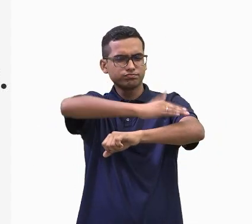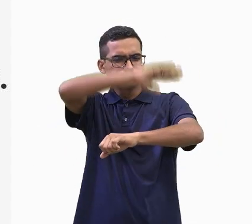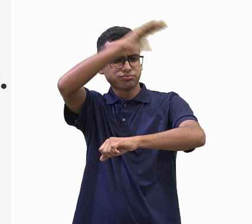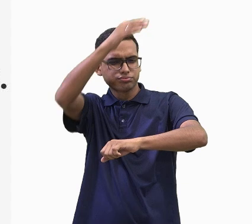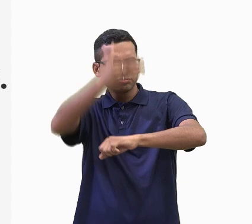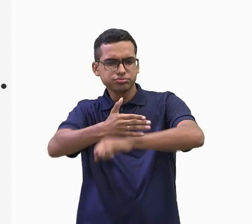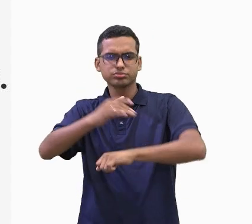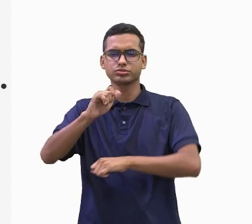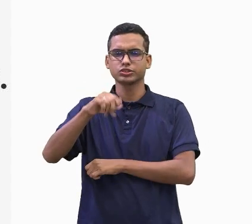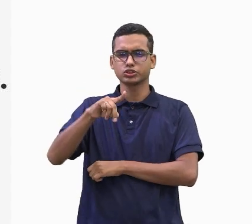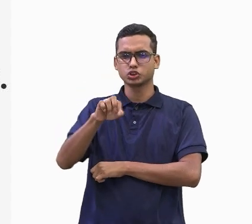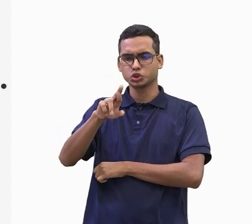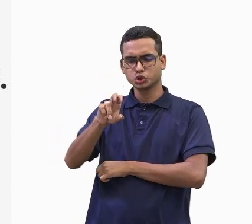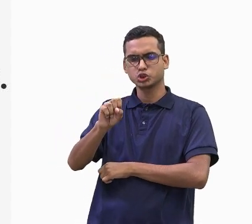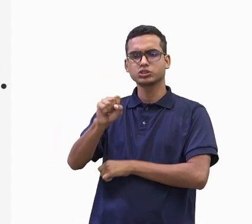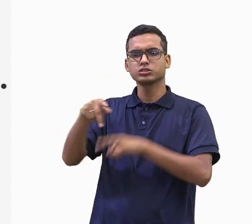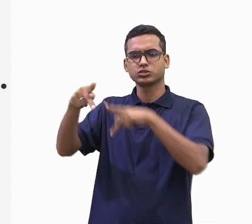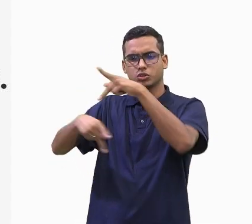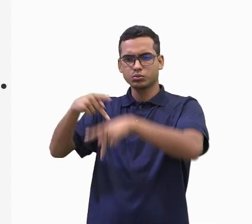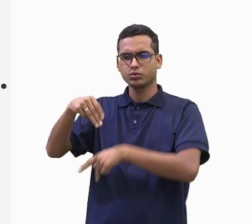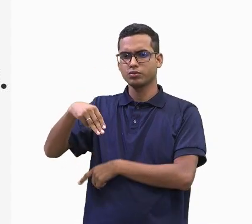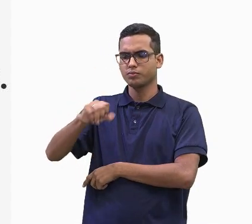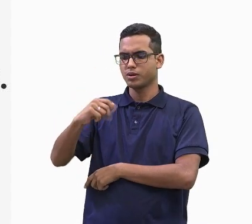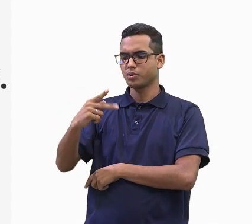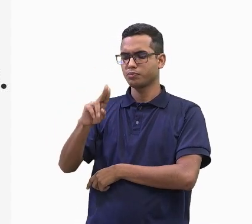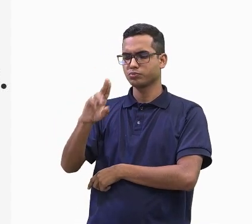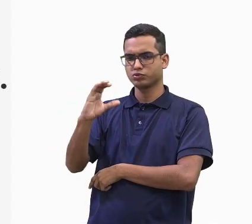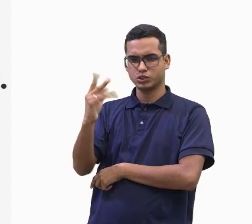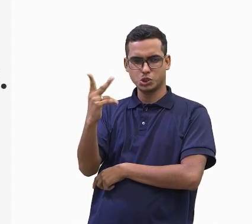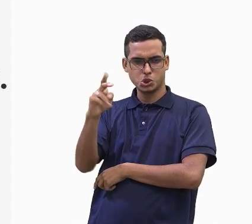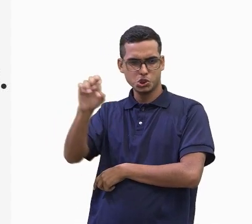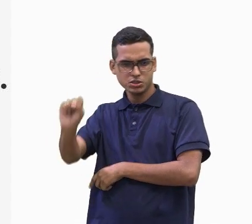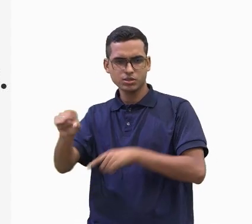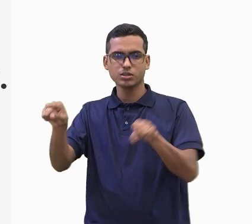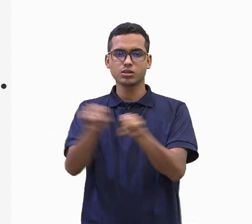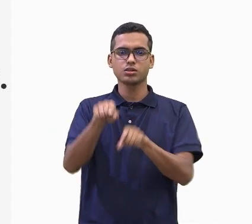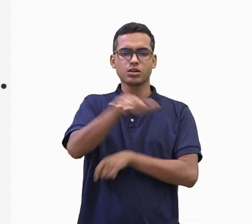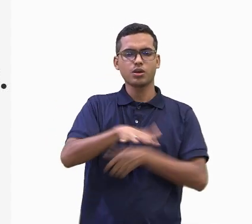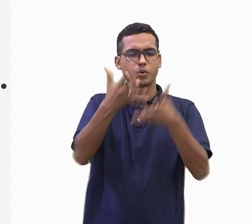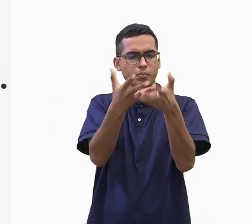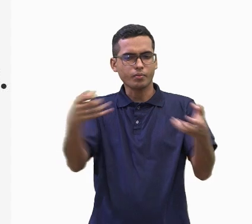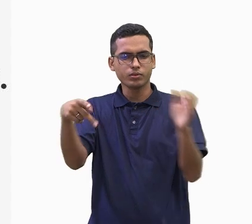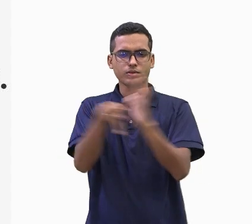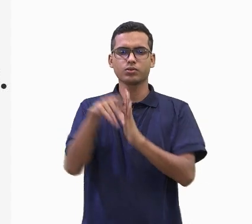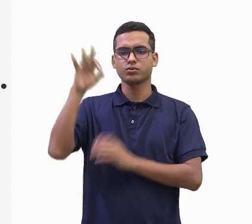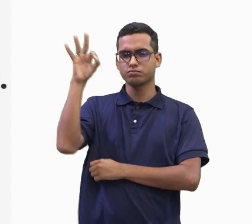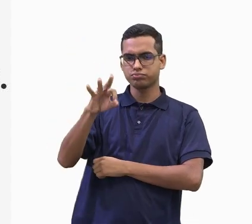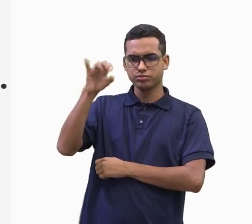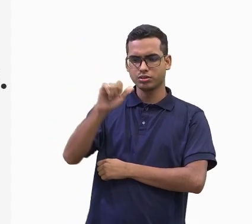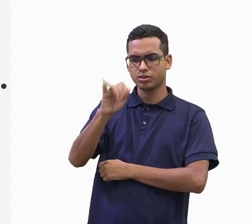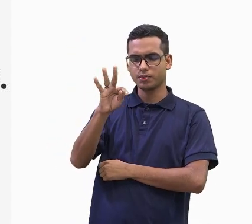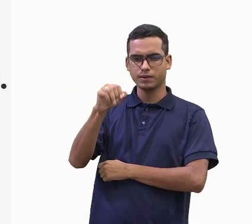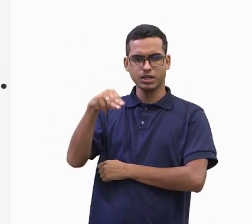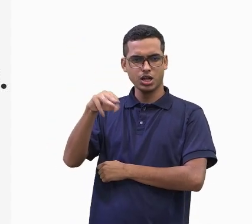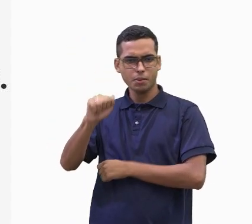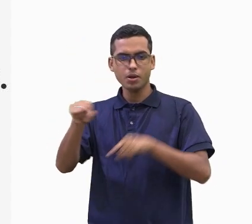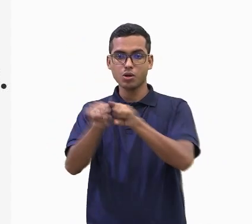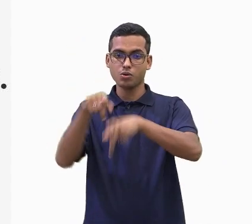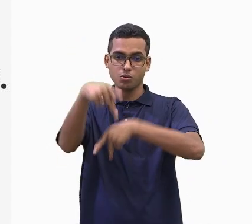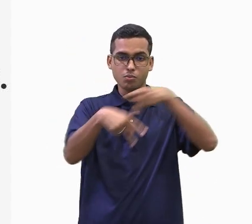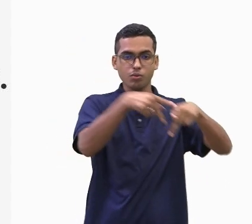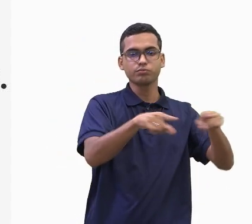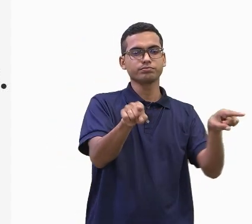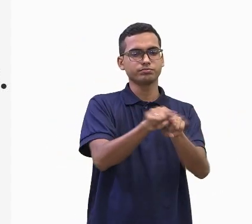dos Andes e os povos Mapuche, a paisagem deserta do Atacama e os povos atacamenhos, as